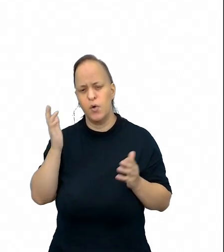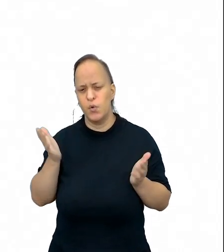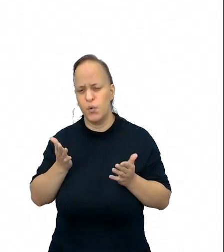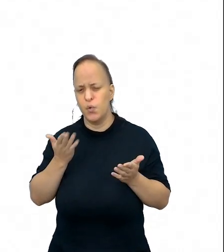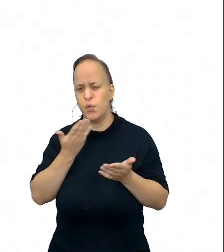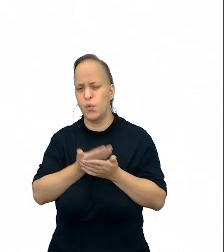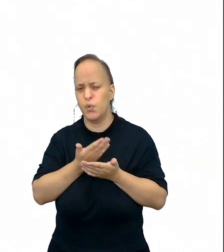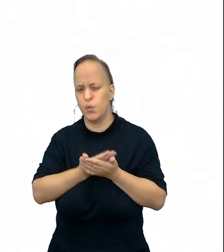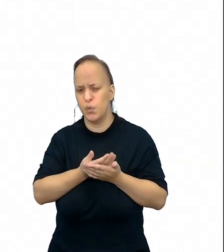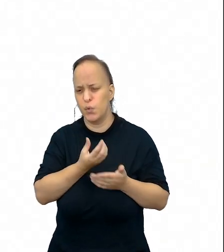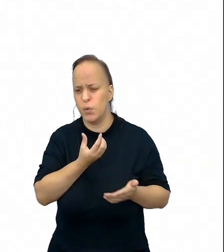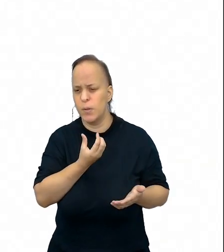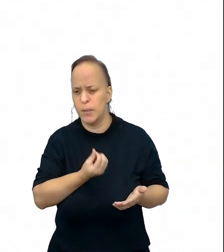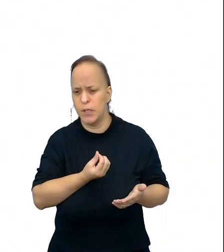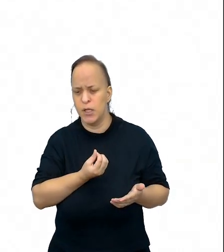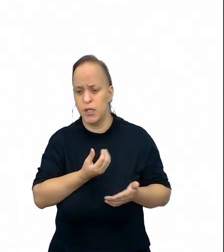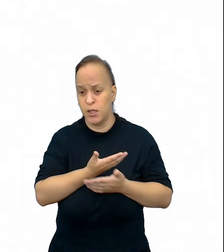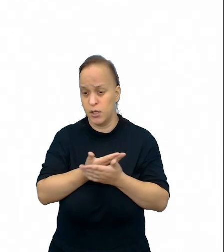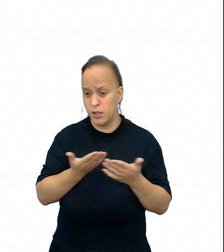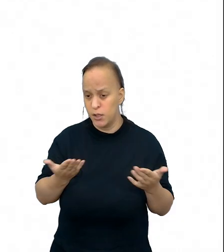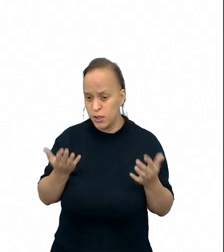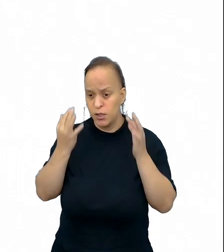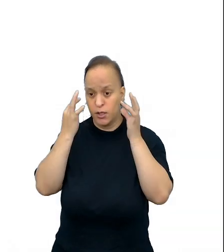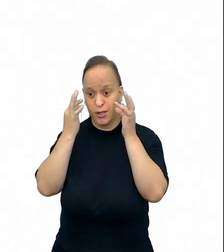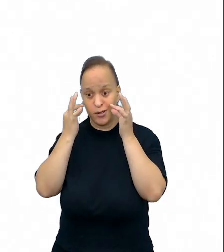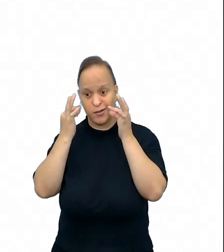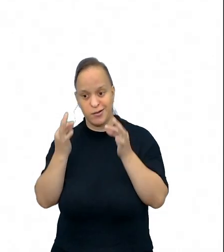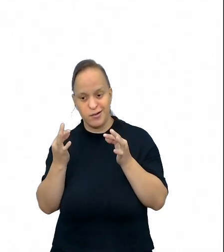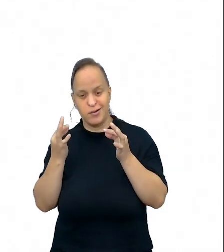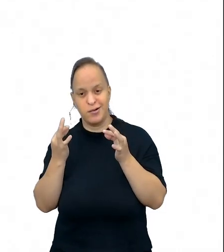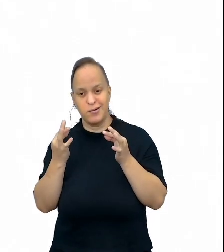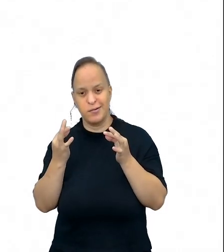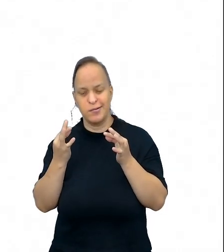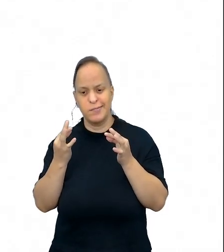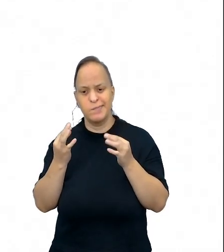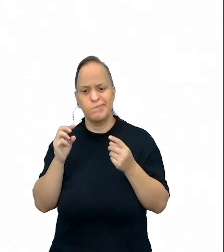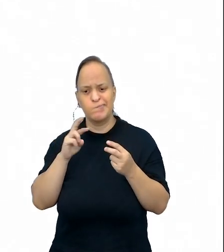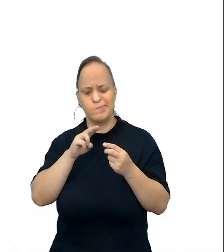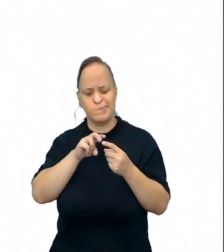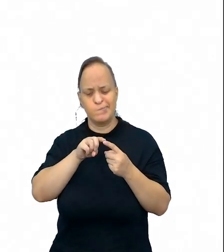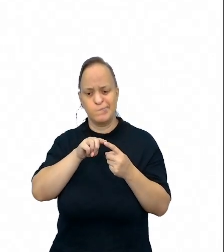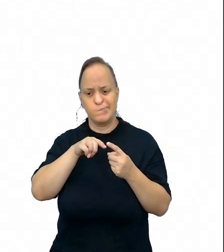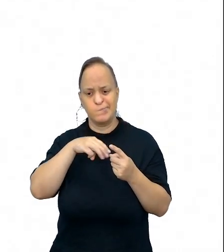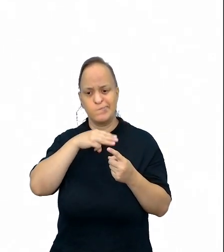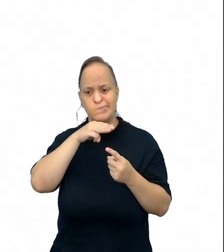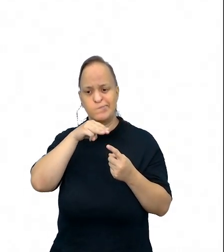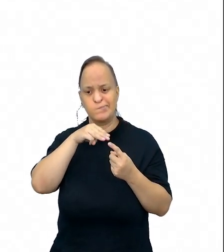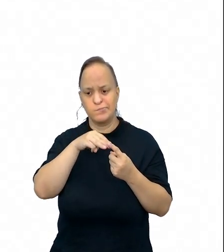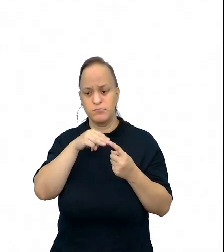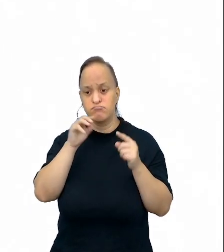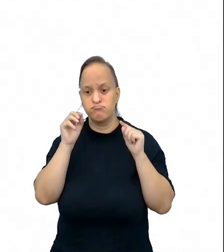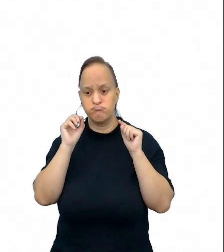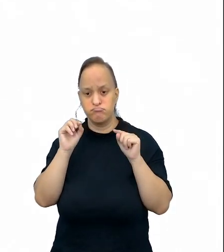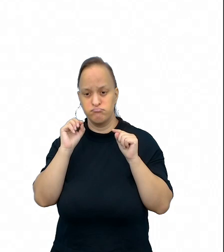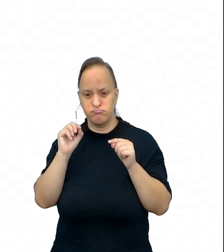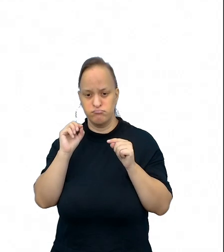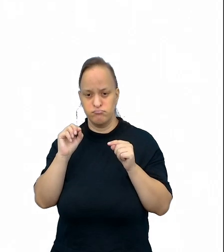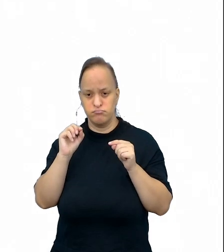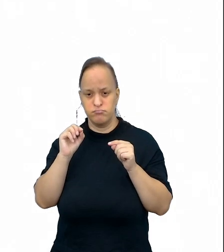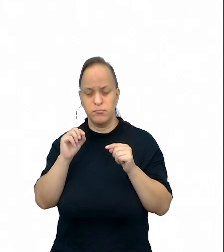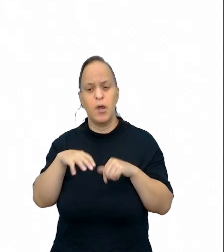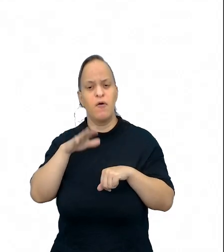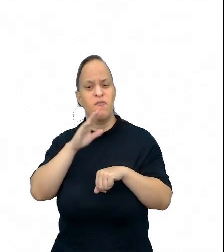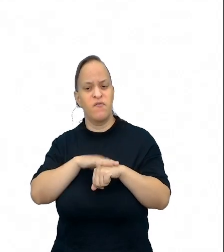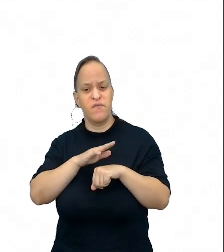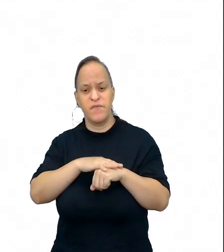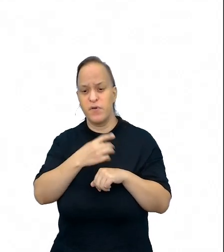atenção ouvintes, e o objetivo é produzir individual e colaborativamente textos de gêneros textuais no campo jornalístico